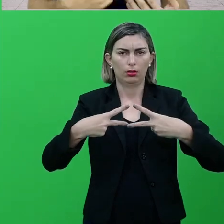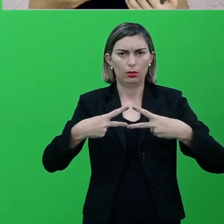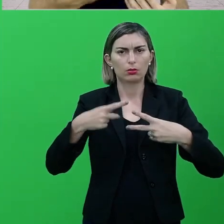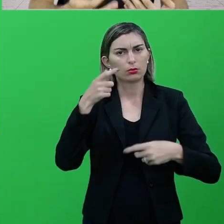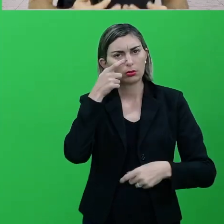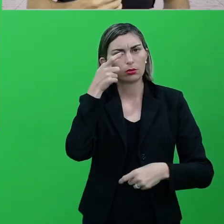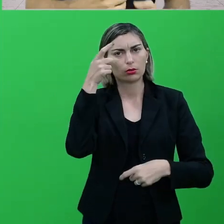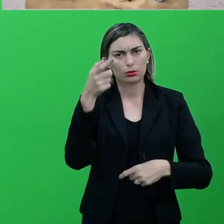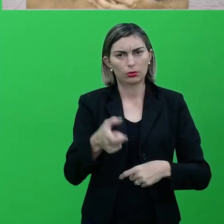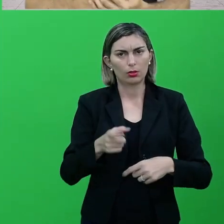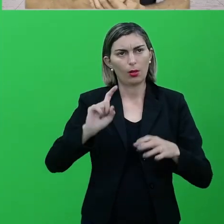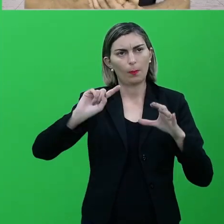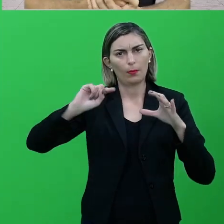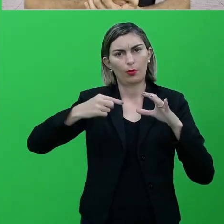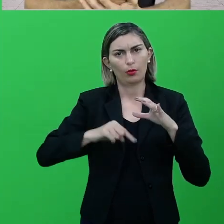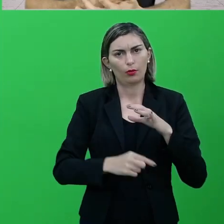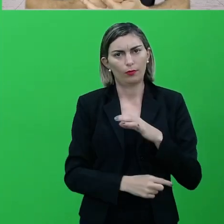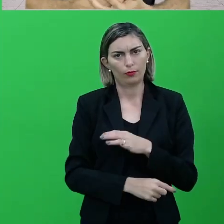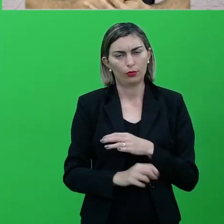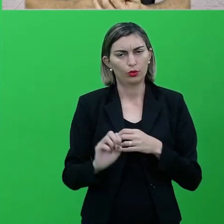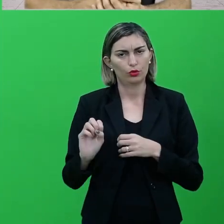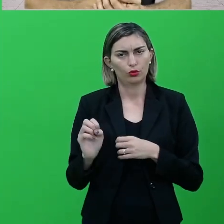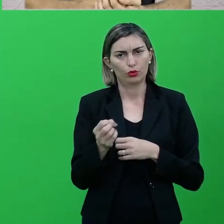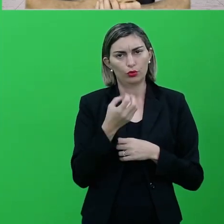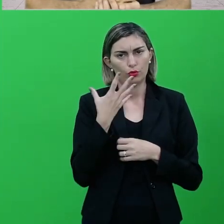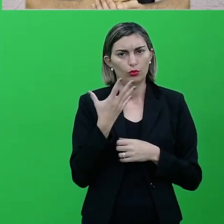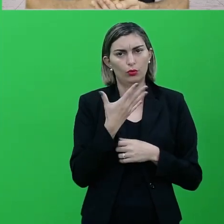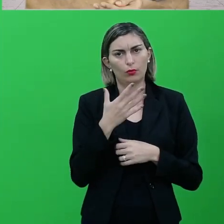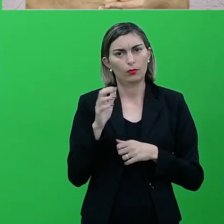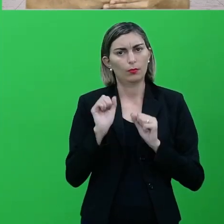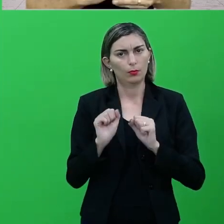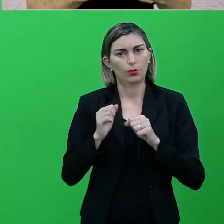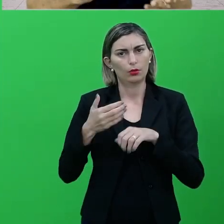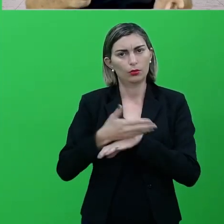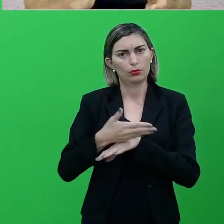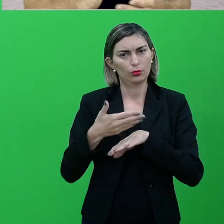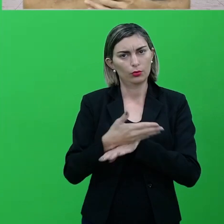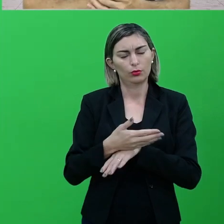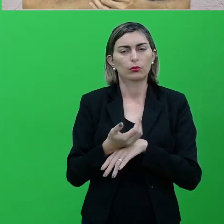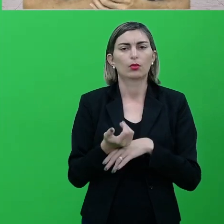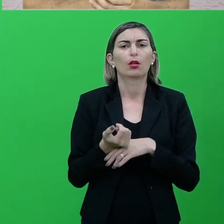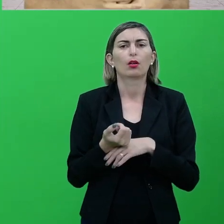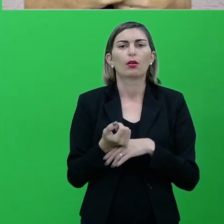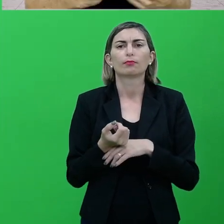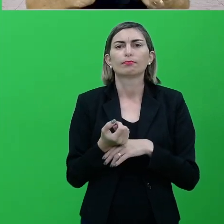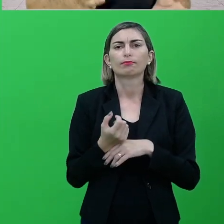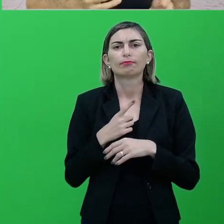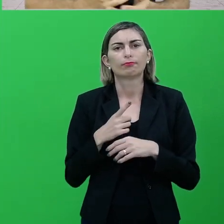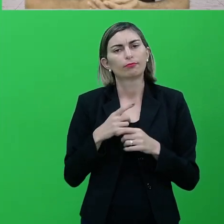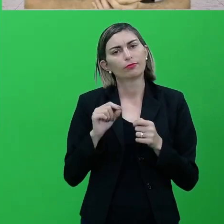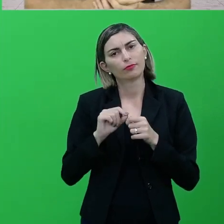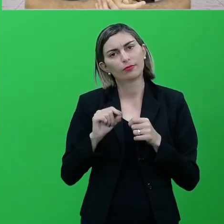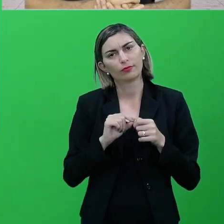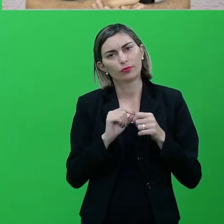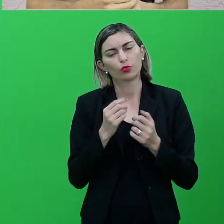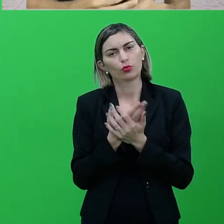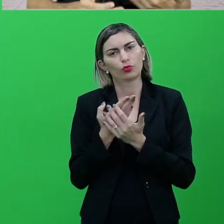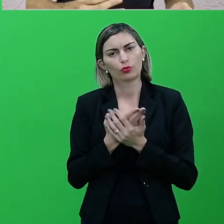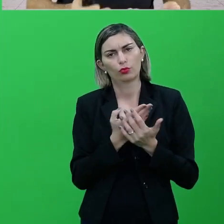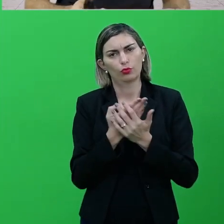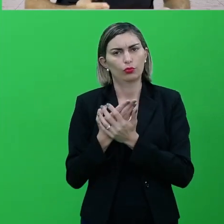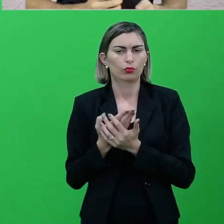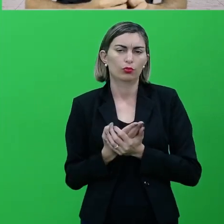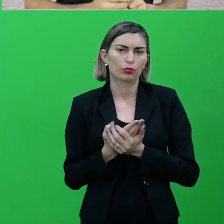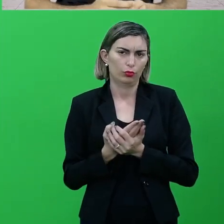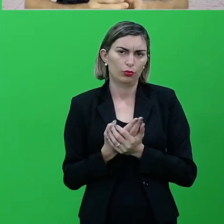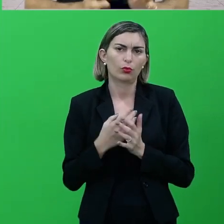em se aprofundar no índice de inovação pública, eles possam acessar e possam possam fazer o estudo, né, com o nível